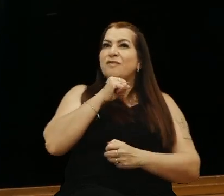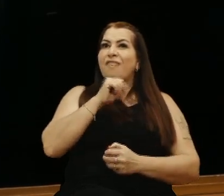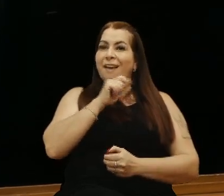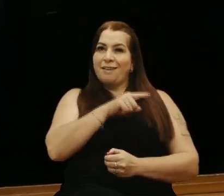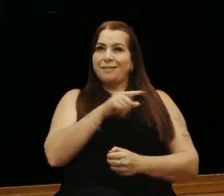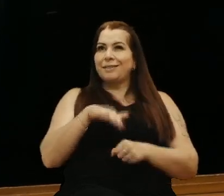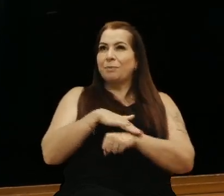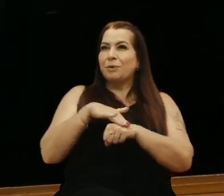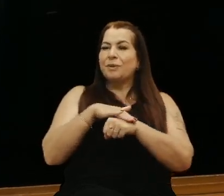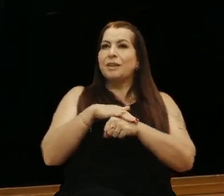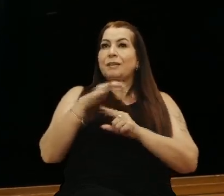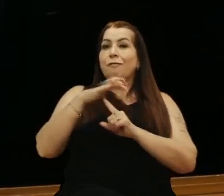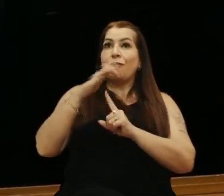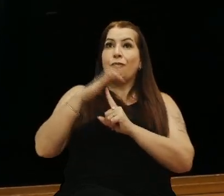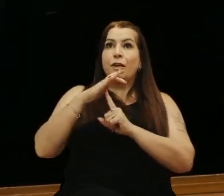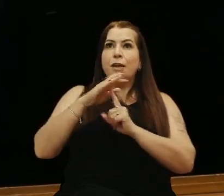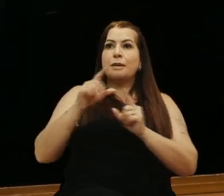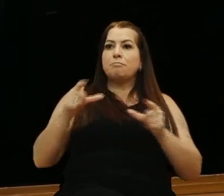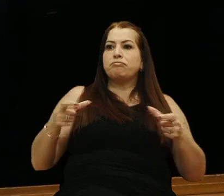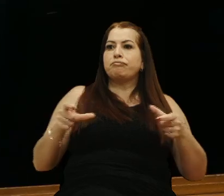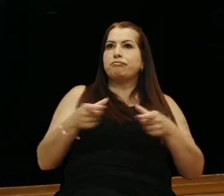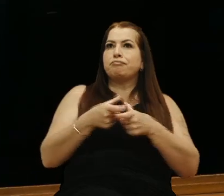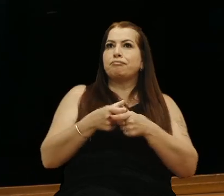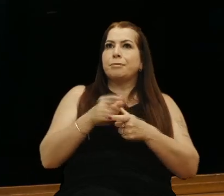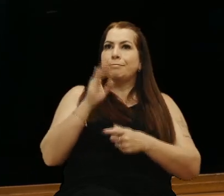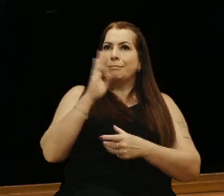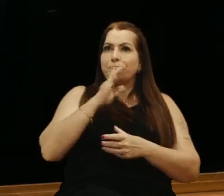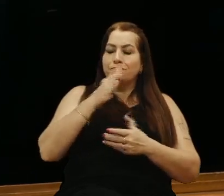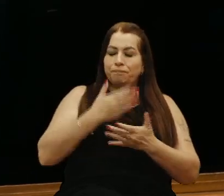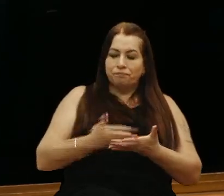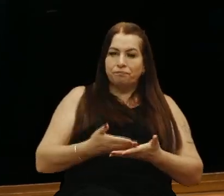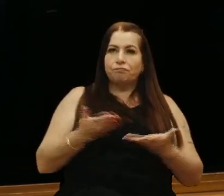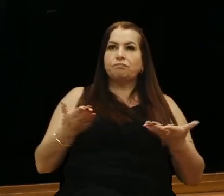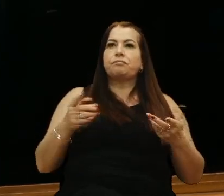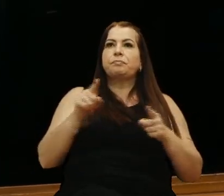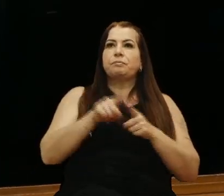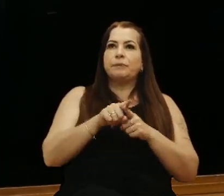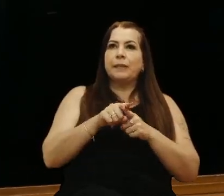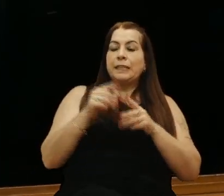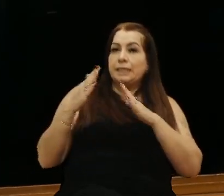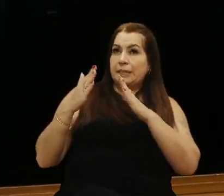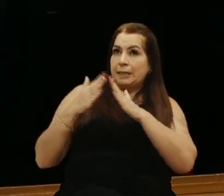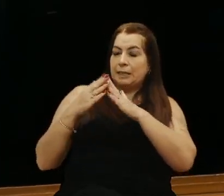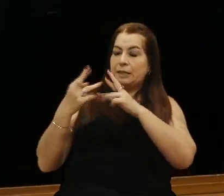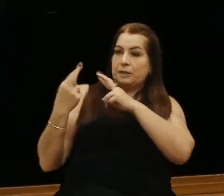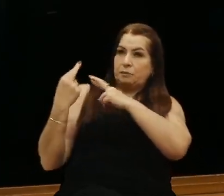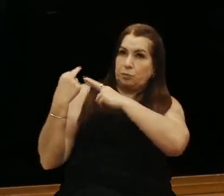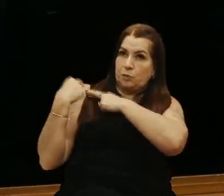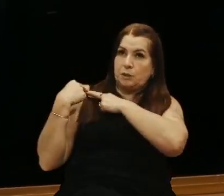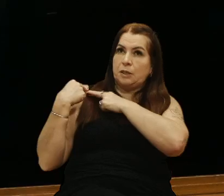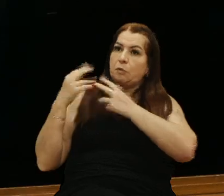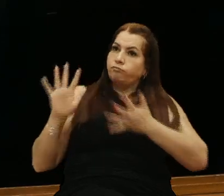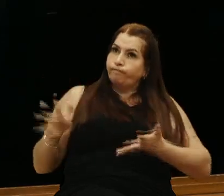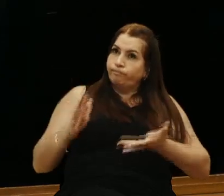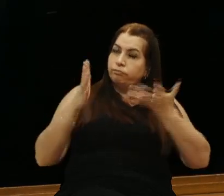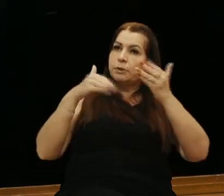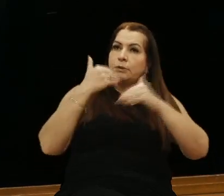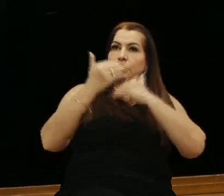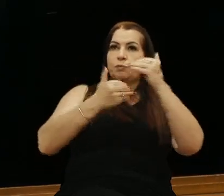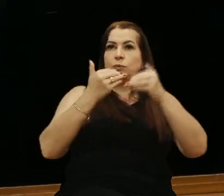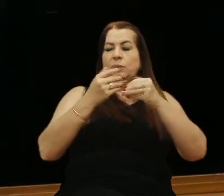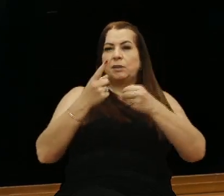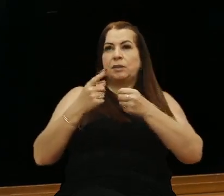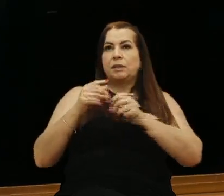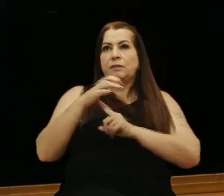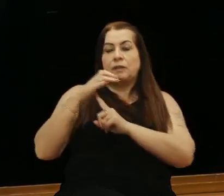têm conversado que a feira está cada vez menor e cada vez mais rápida. E cabe a essa Casa Legislativa fomentar o desenvolvimento